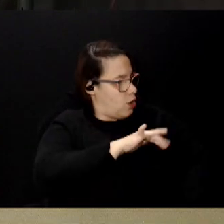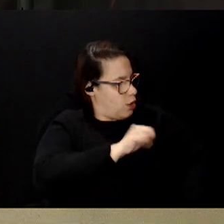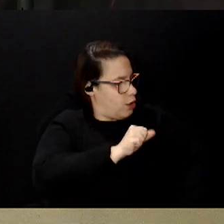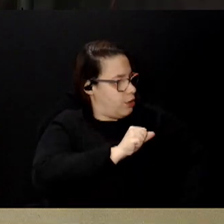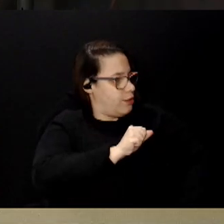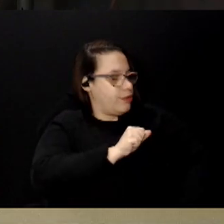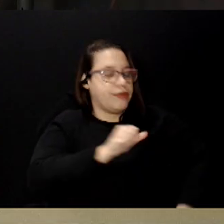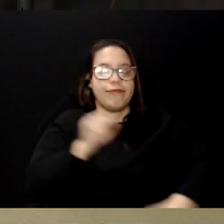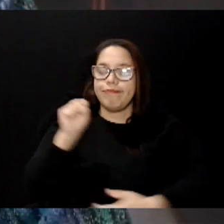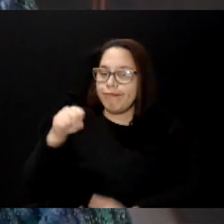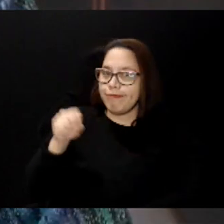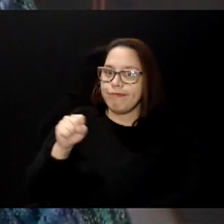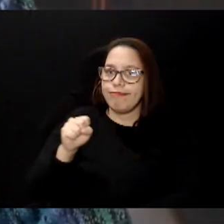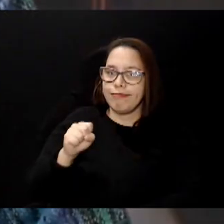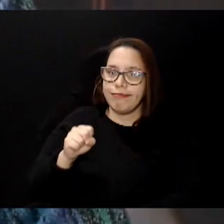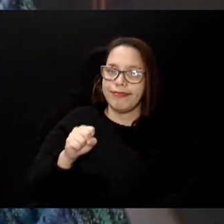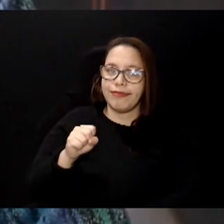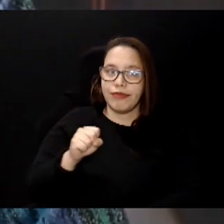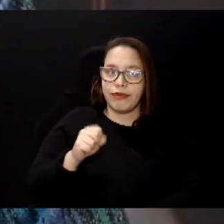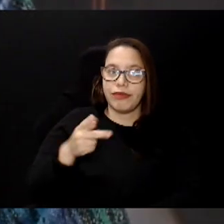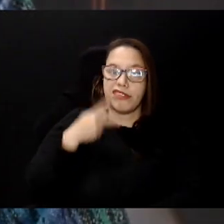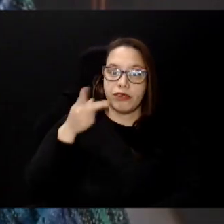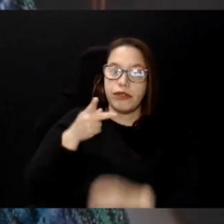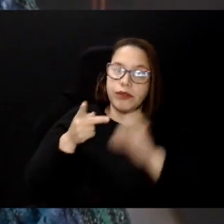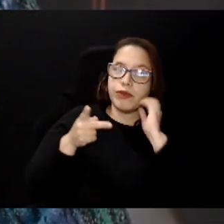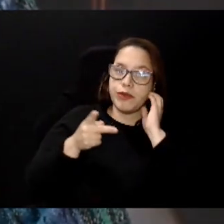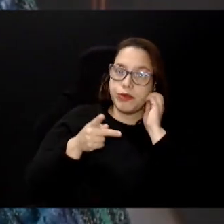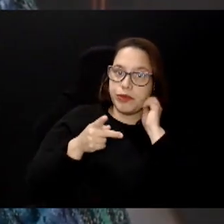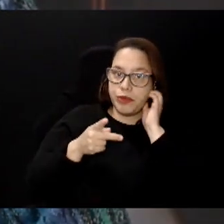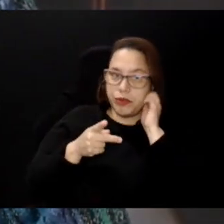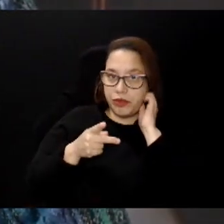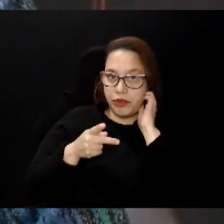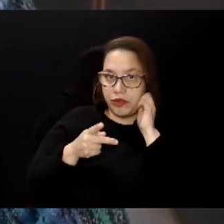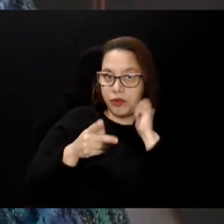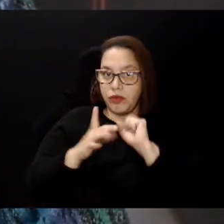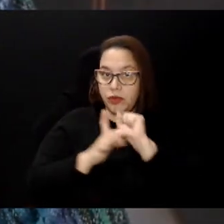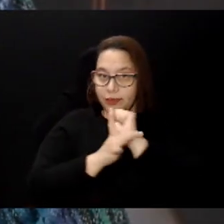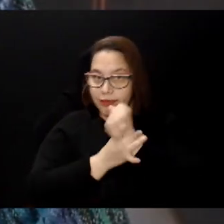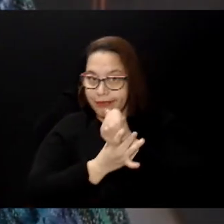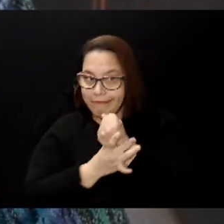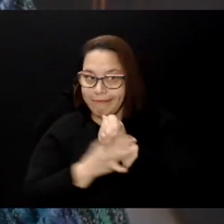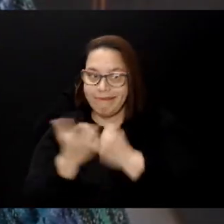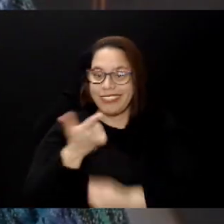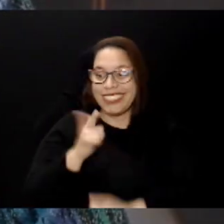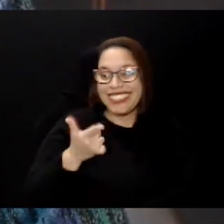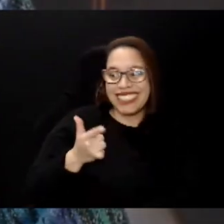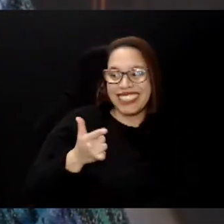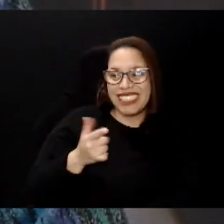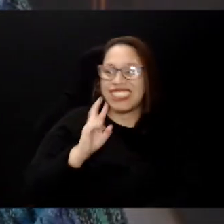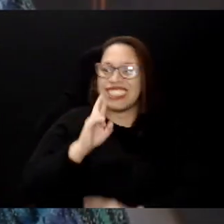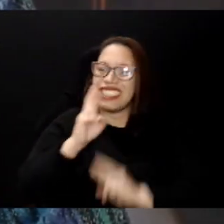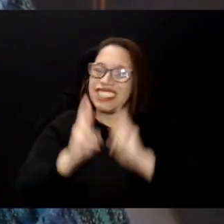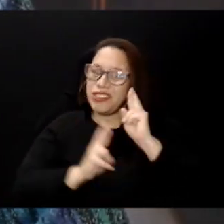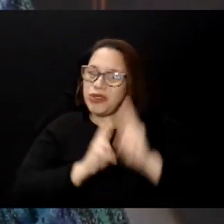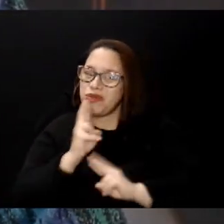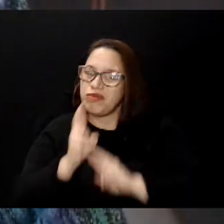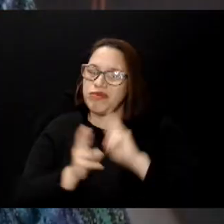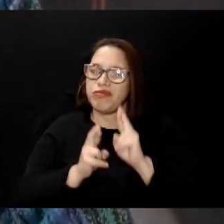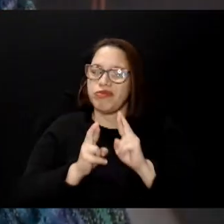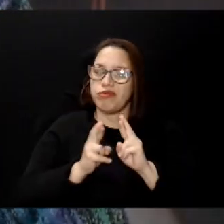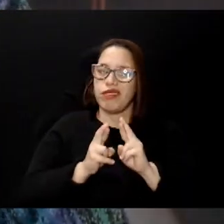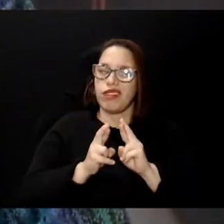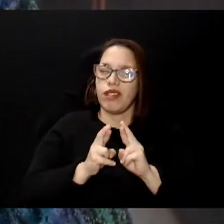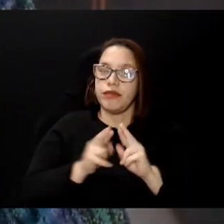assim, como ele colocou ali uma questão de insegurança, nem toda resposta de trabalho,